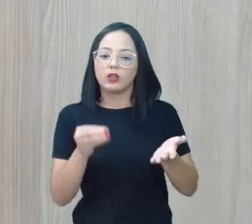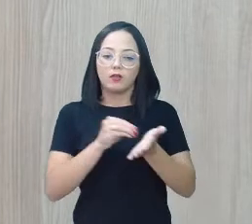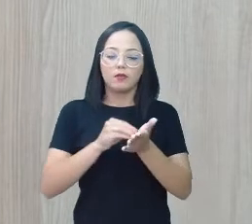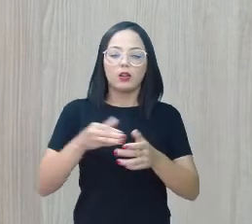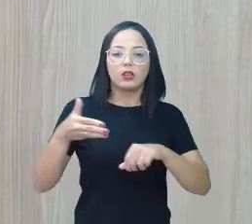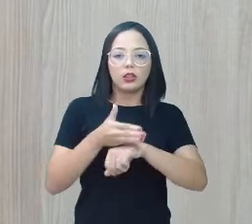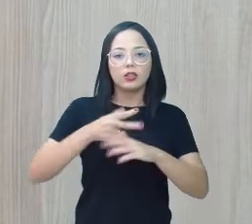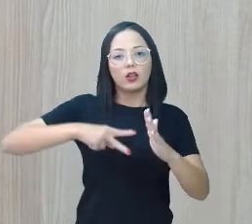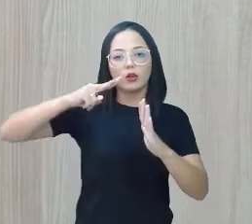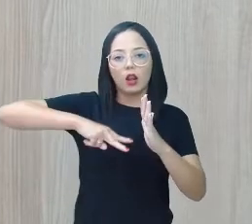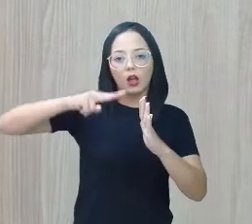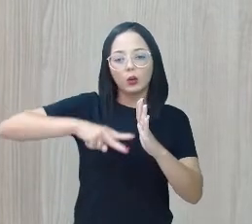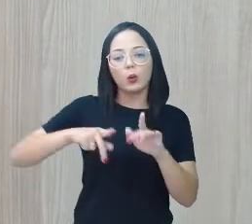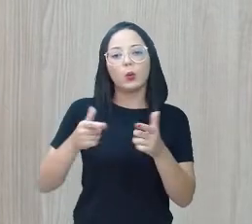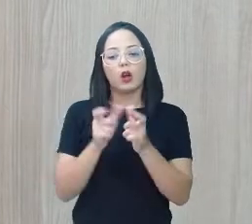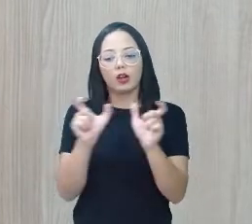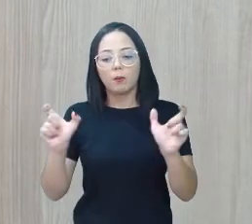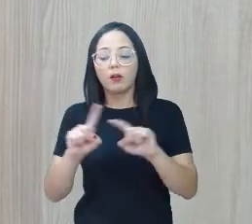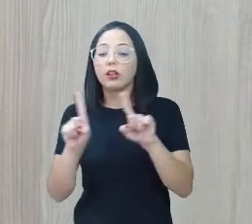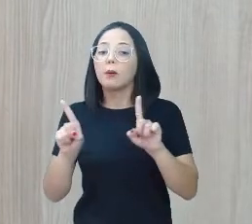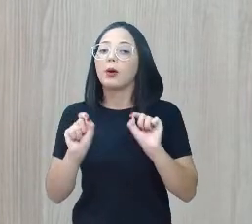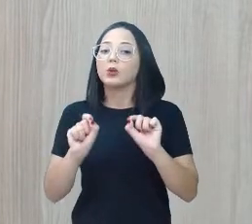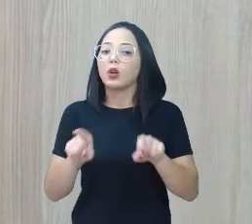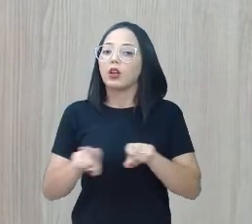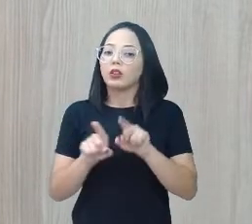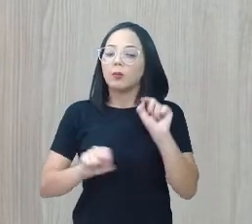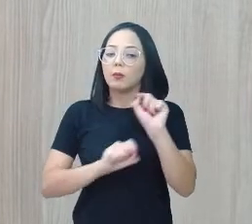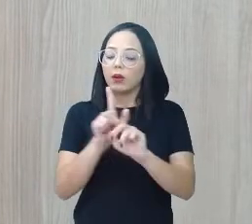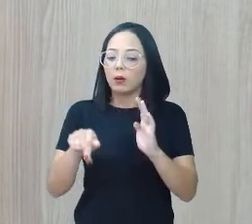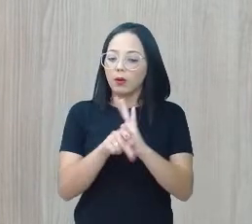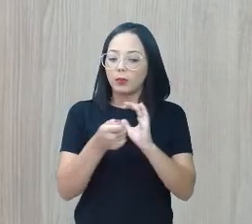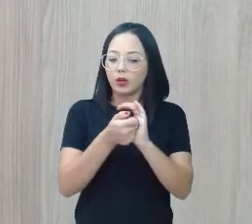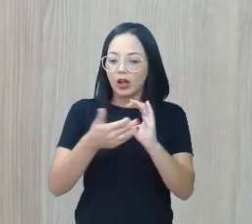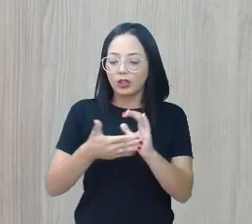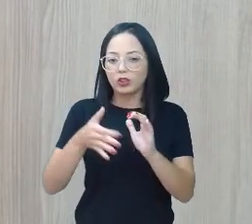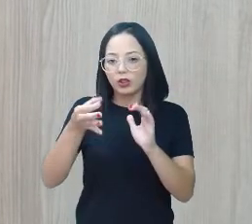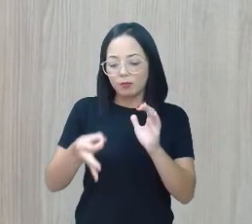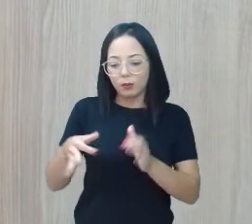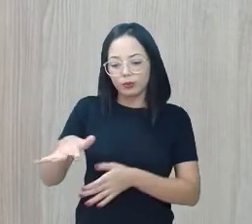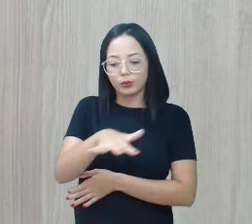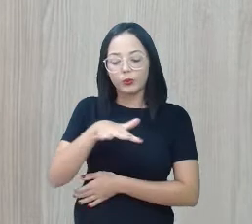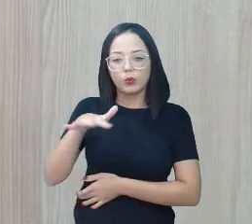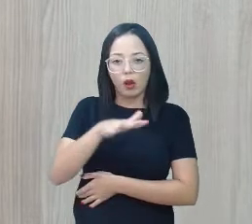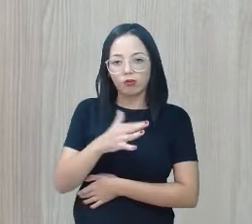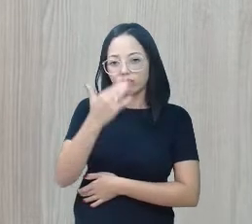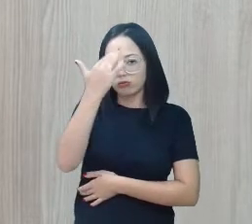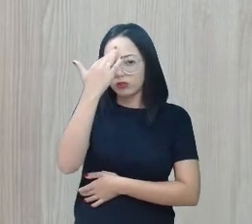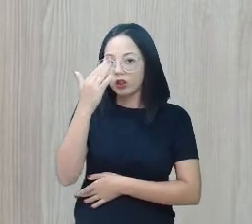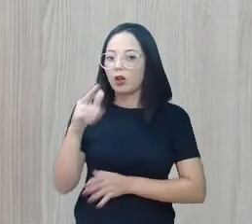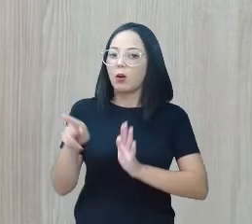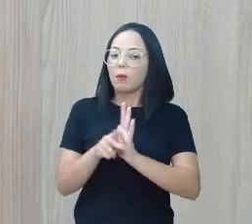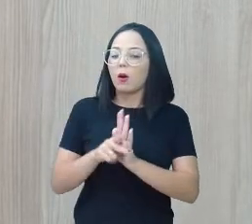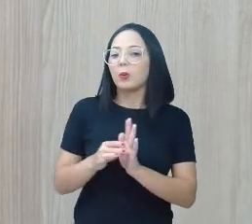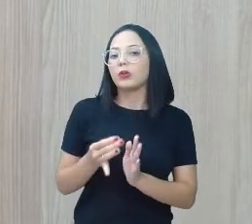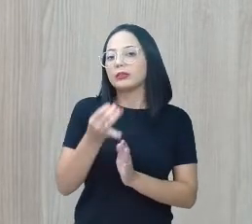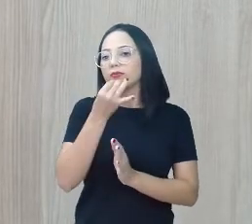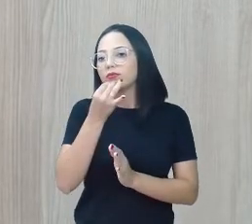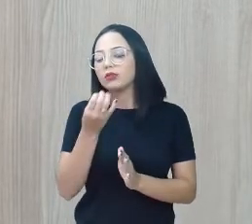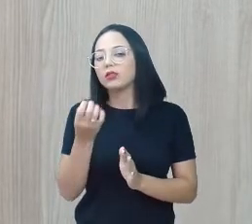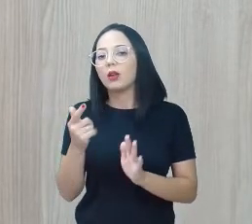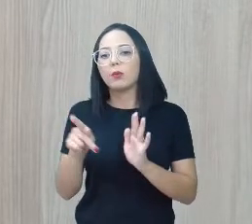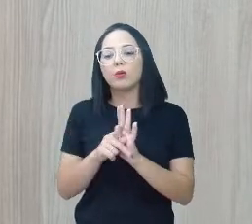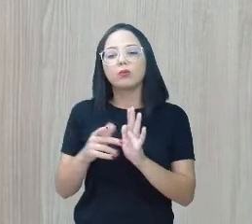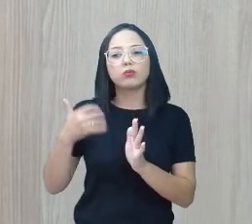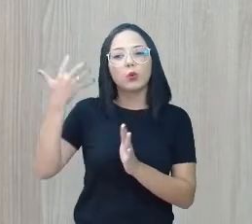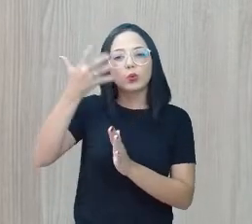de acesso à leitura, à gramática, mas é também, às vezes, características de uma determinada região, ou seja, a aproximação do